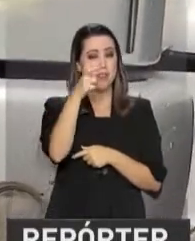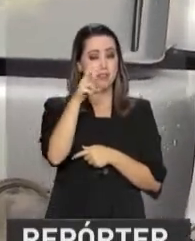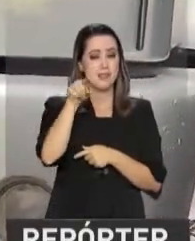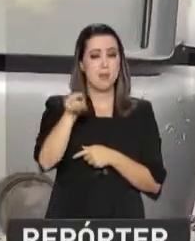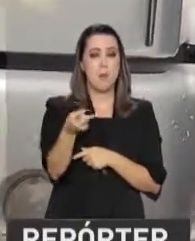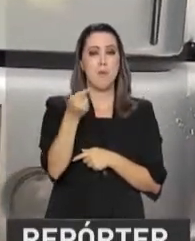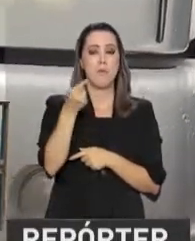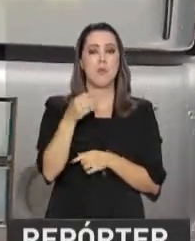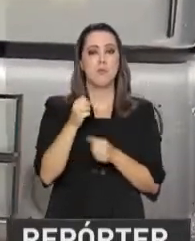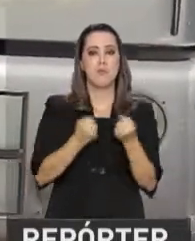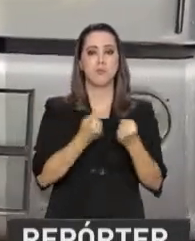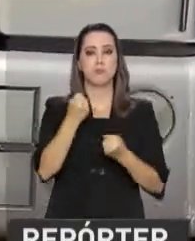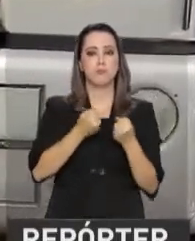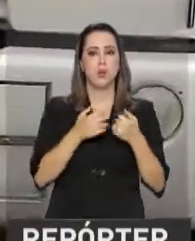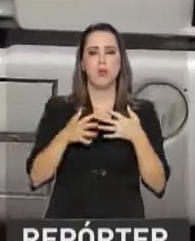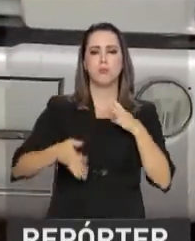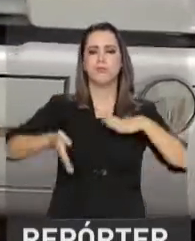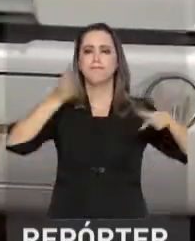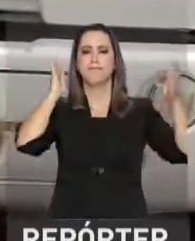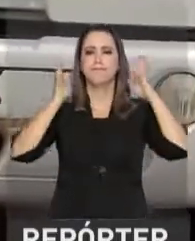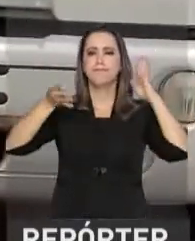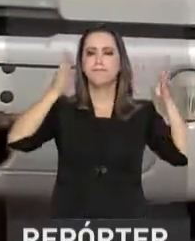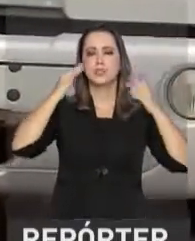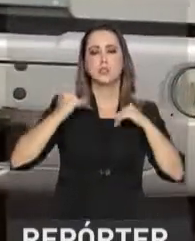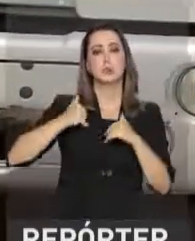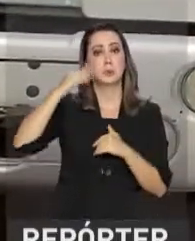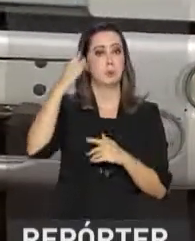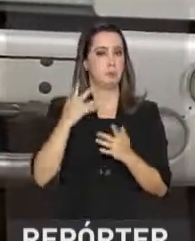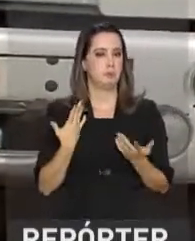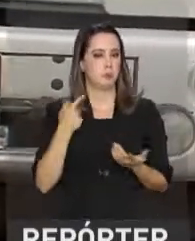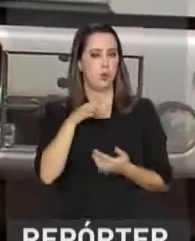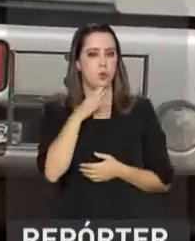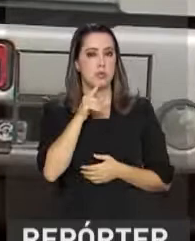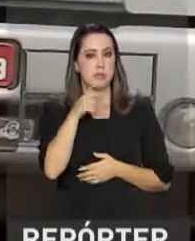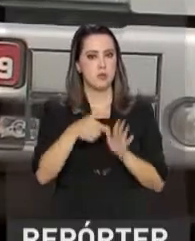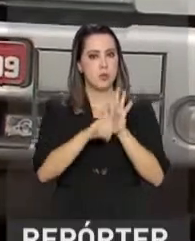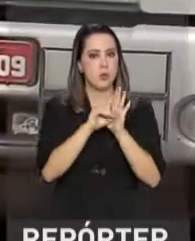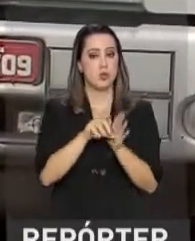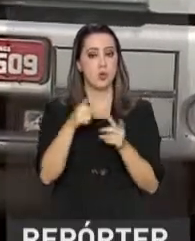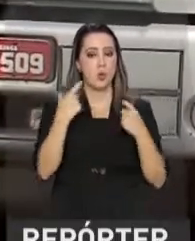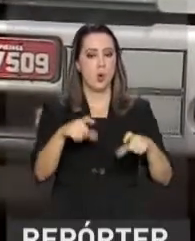maior parte deles de grande porte. Esse local já foi conhecido